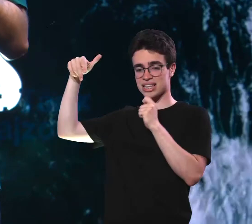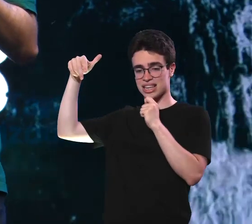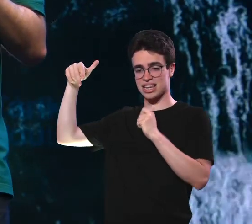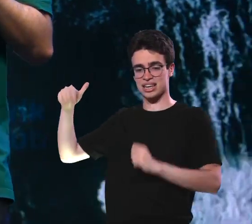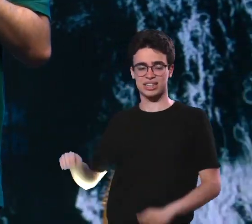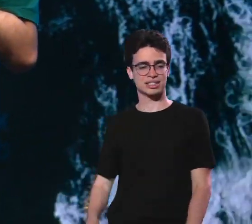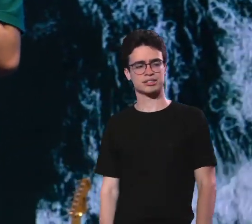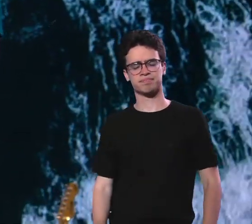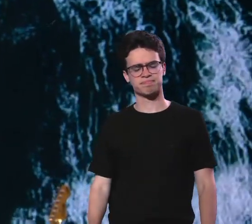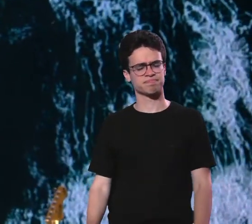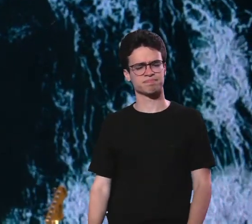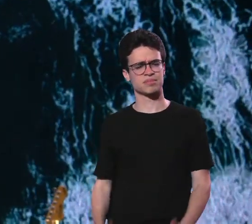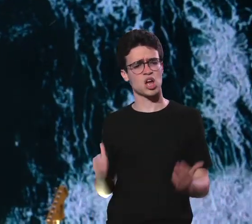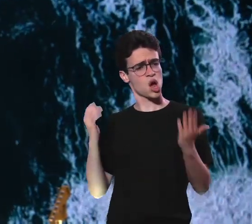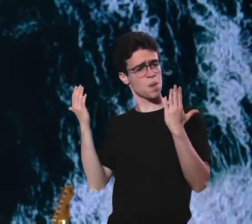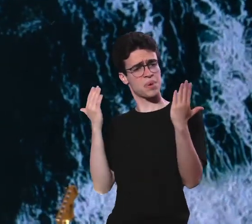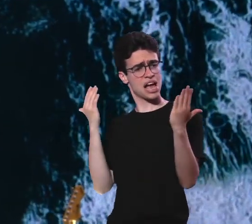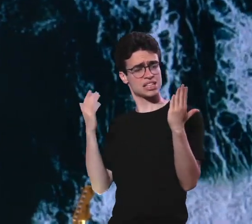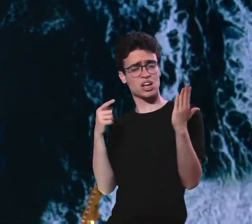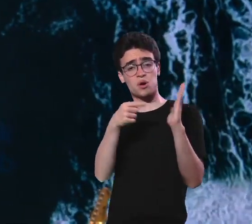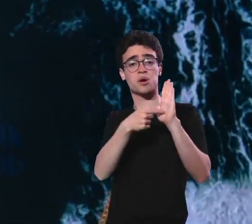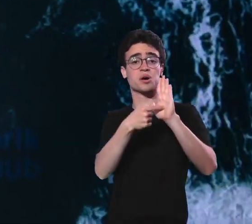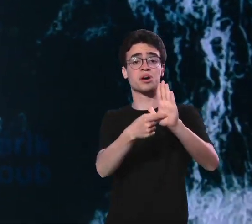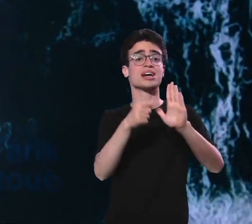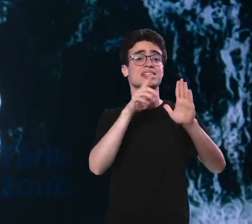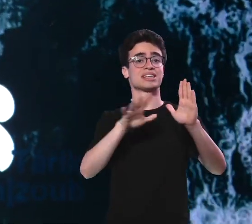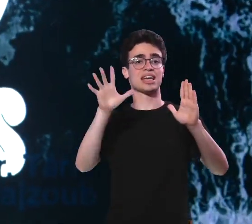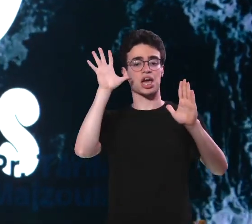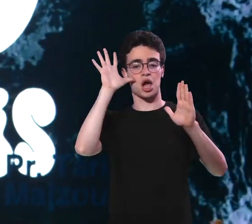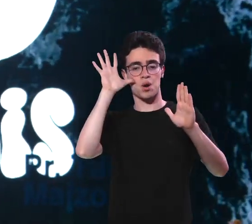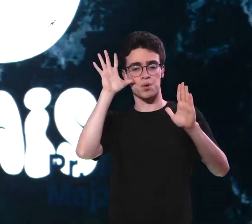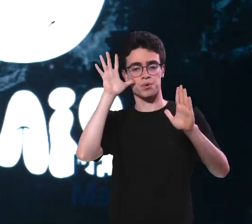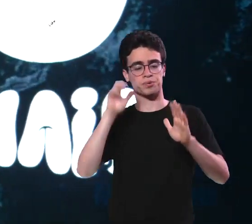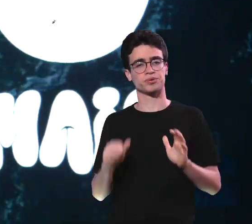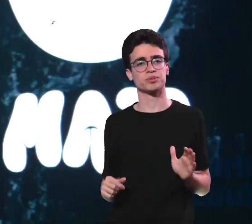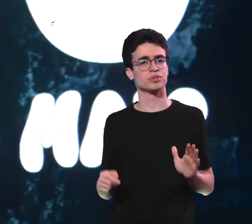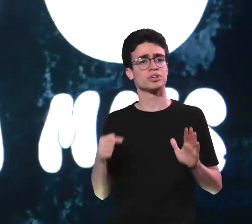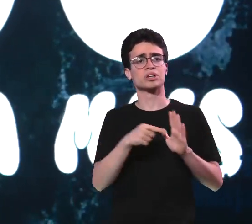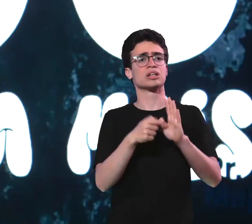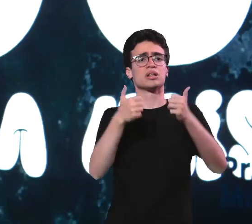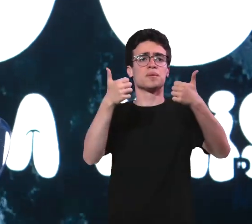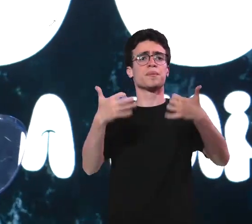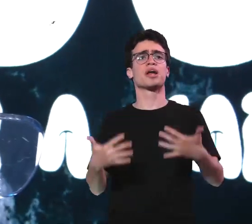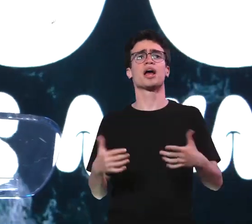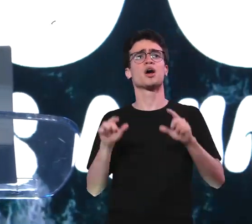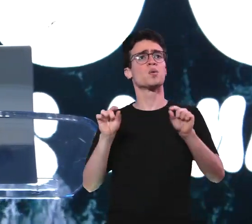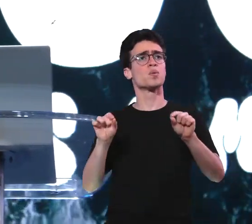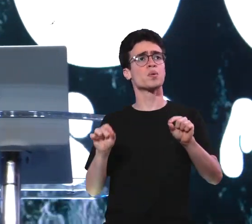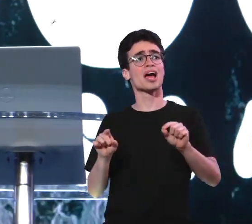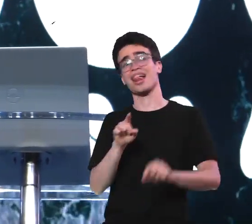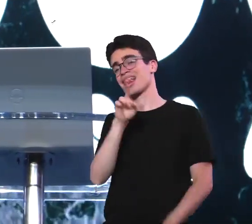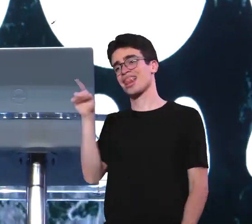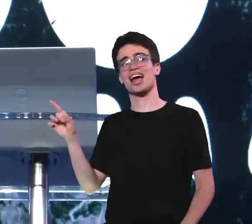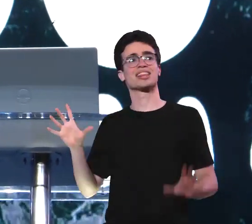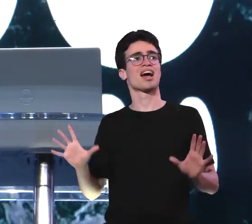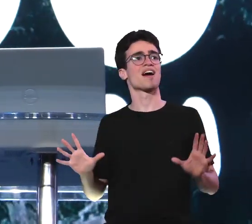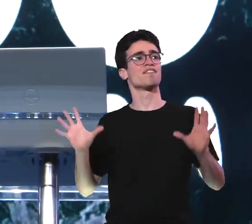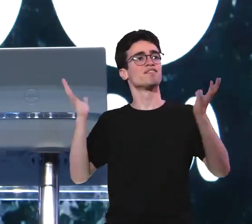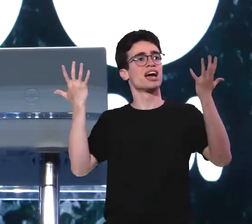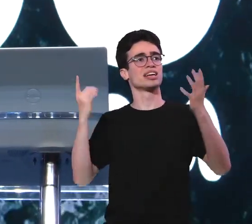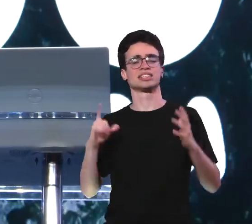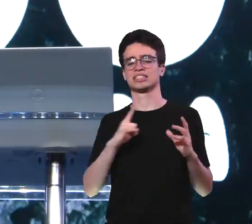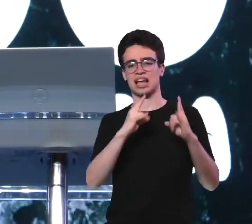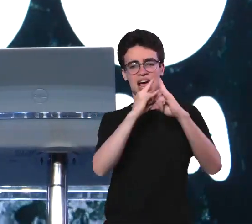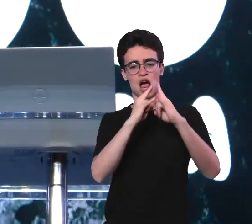Jesus estava se referindo ao texto de Ezequiel. E ele começa a dizer, naquela festa, ele estava na festa das